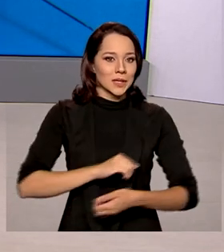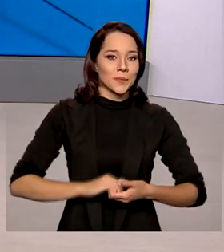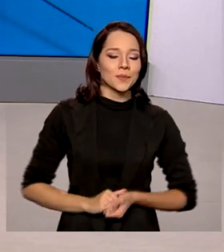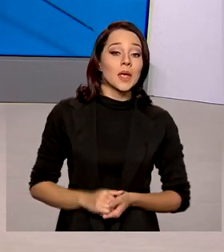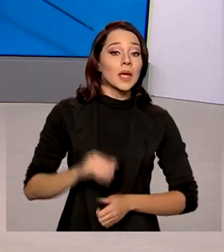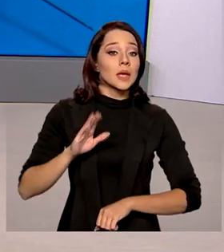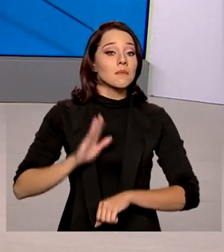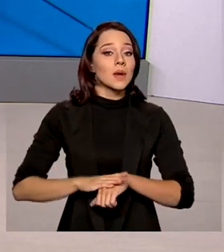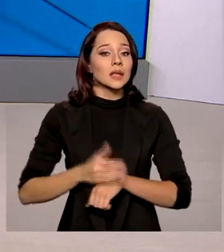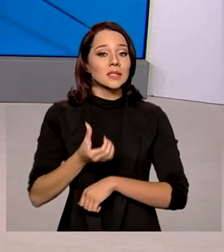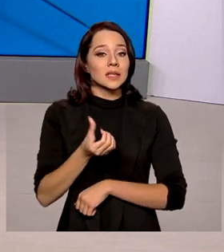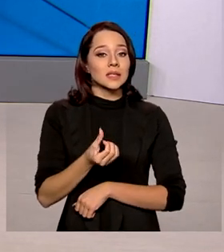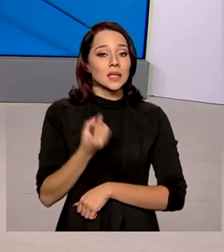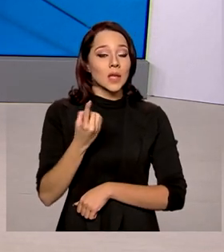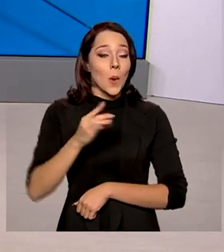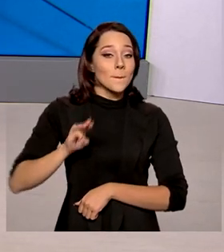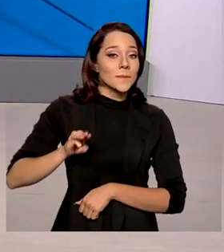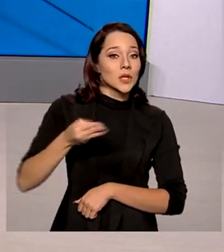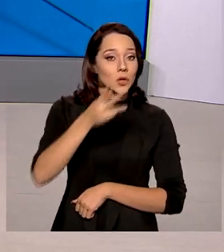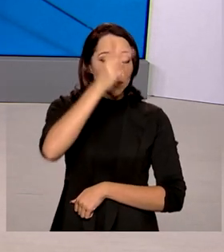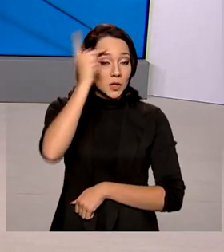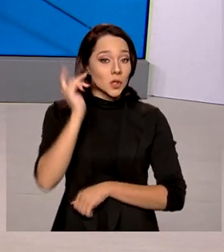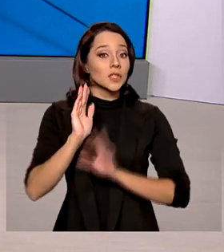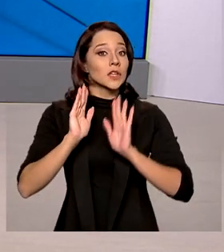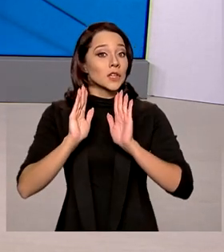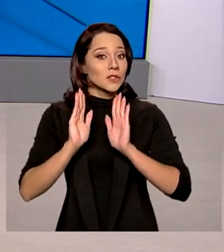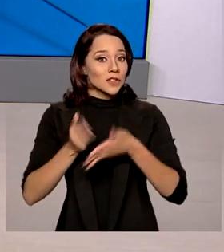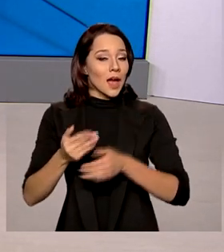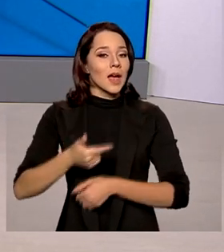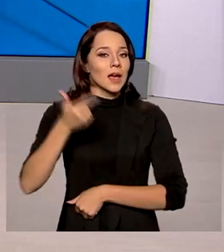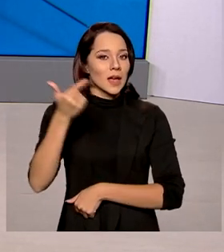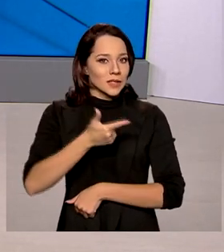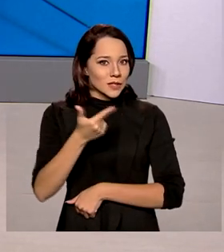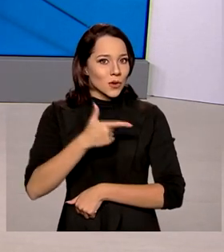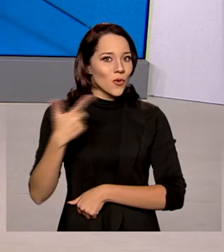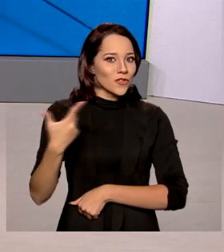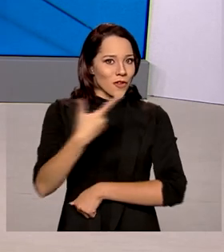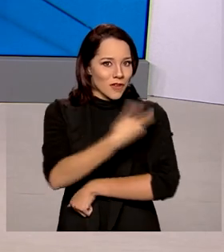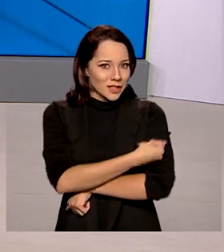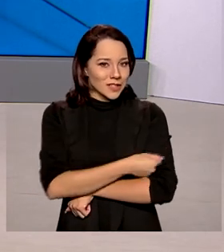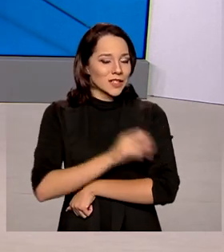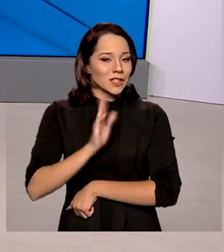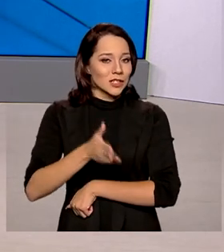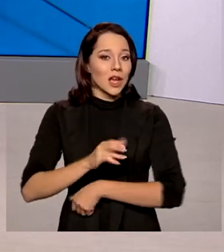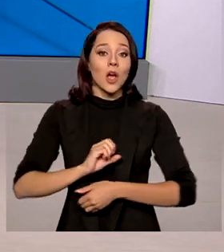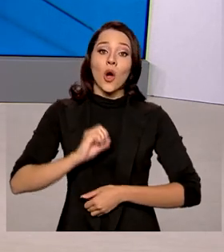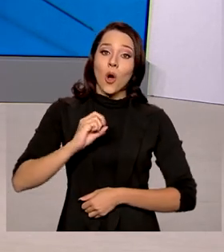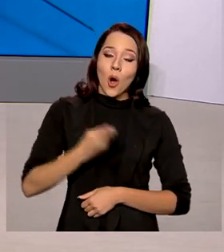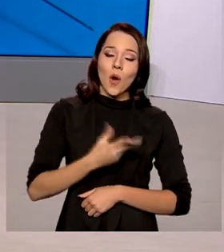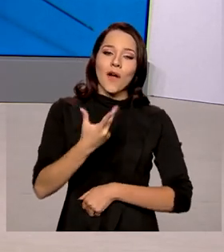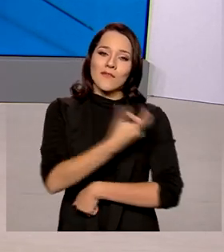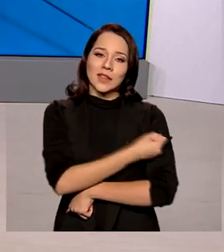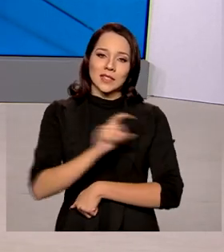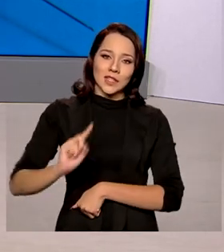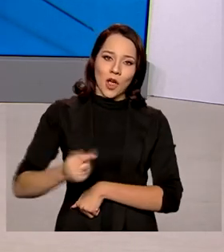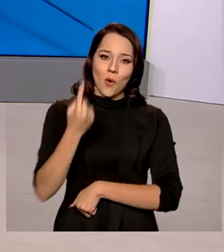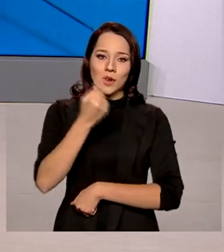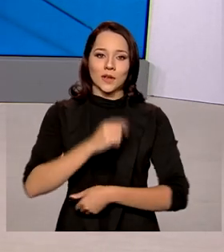e mais de 61 milhões de pessoas tomaram a segunda dose da vacina ou a vacina de dose única.